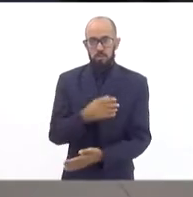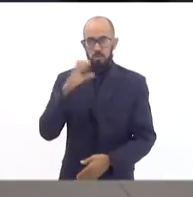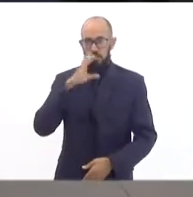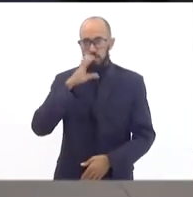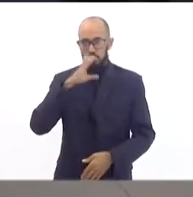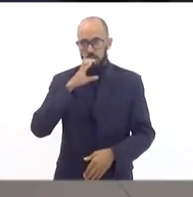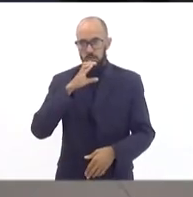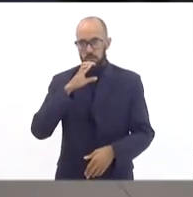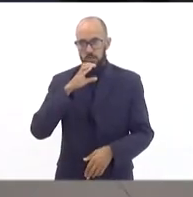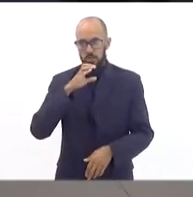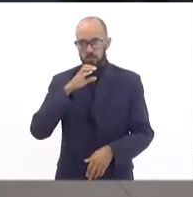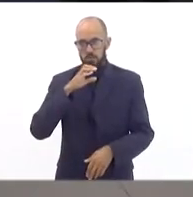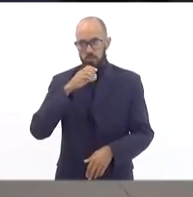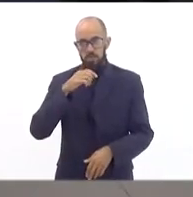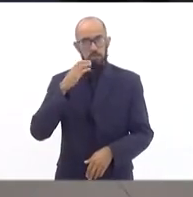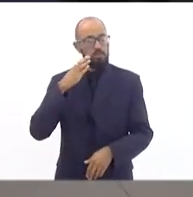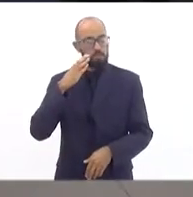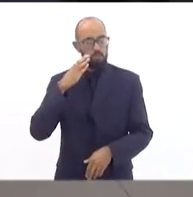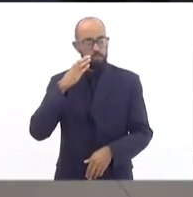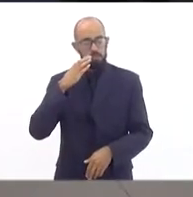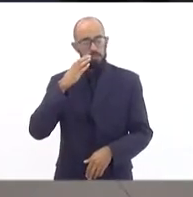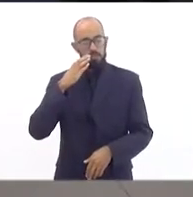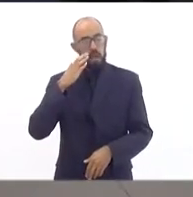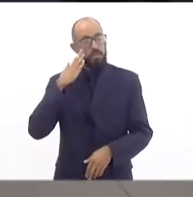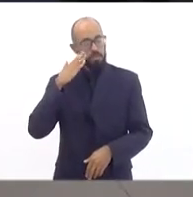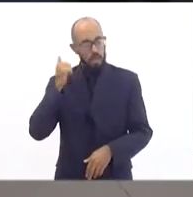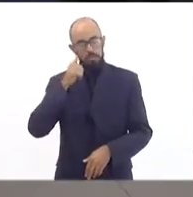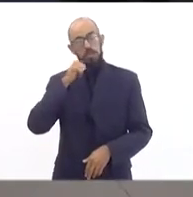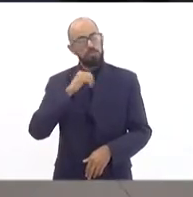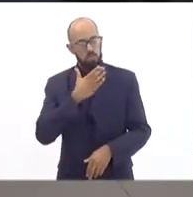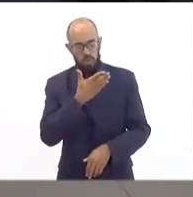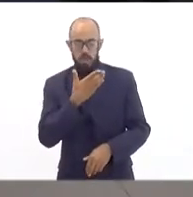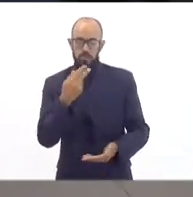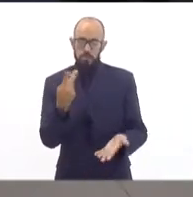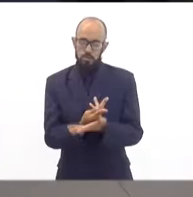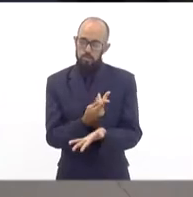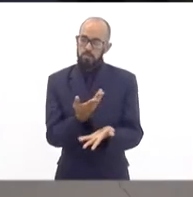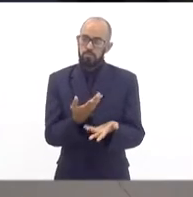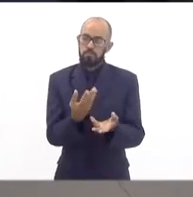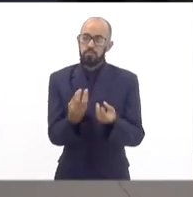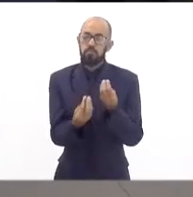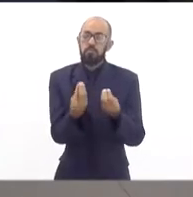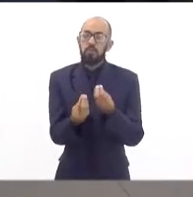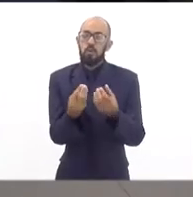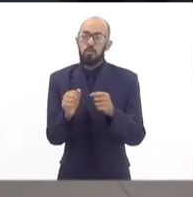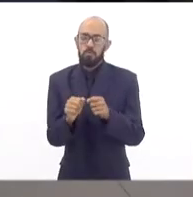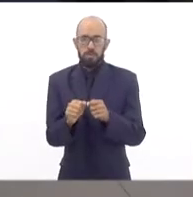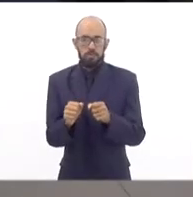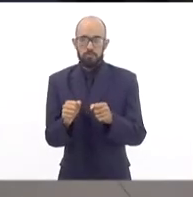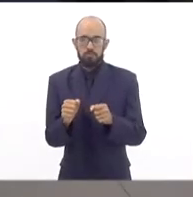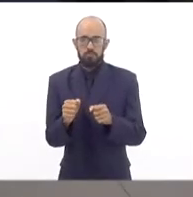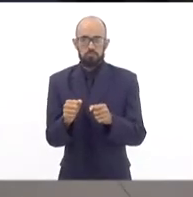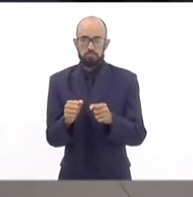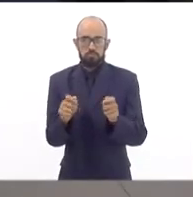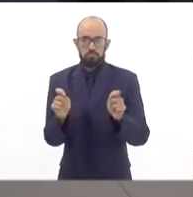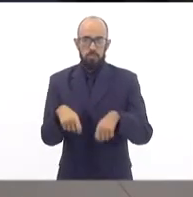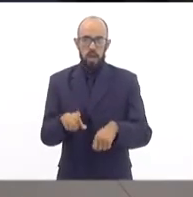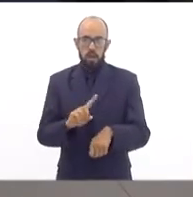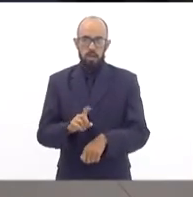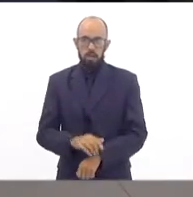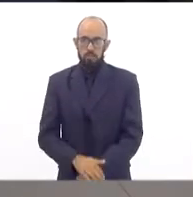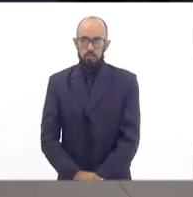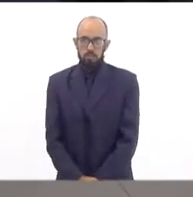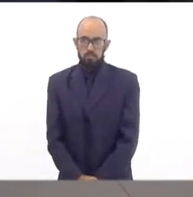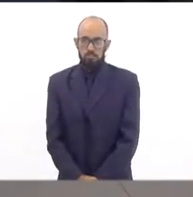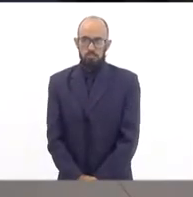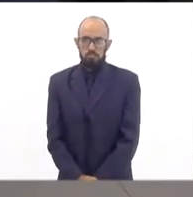e as mulheres aqui sabem muito bem, os senhores também, como é que faz? Não faz, porque